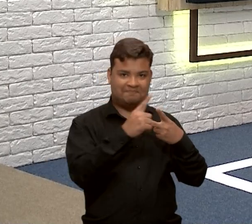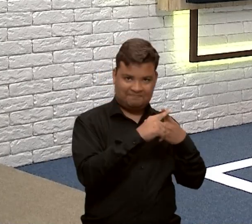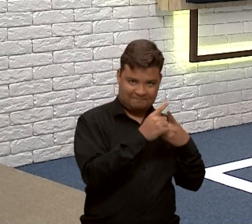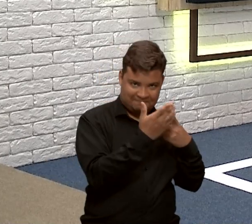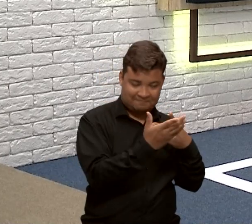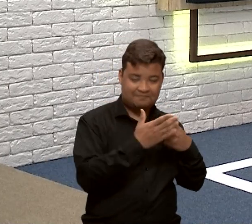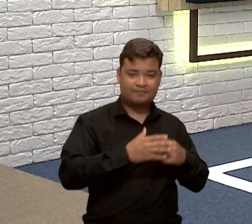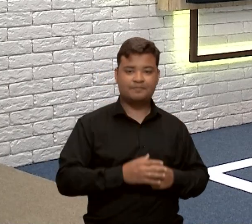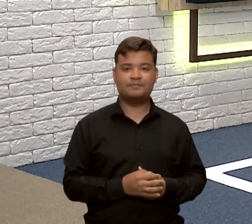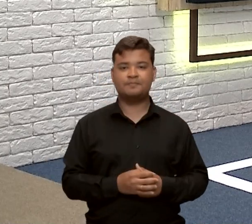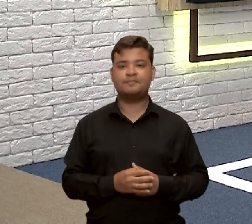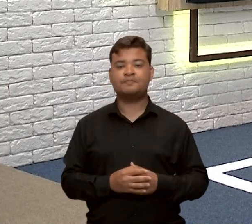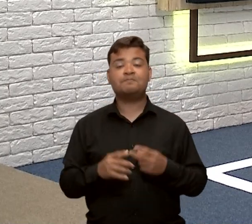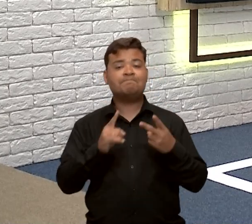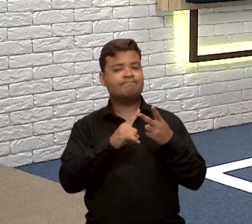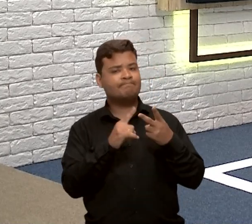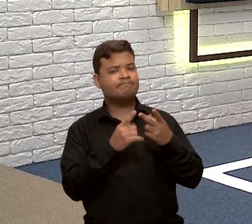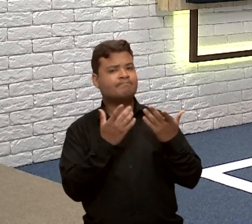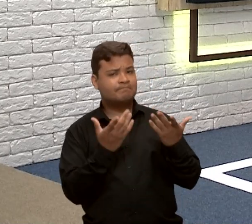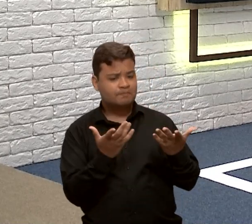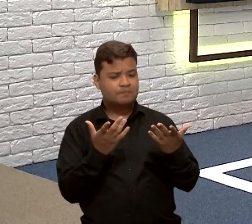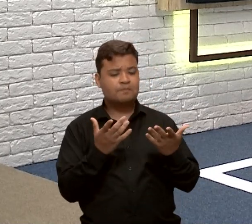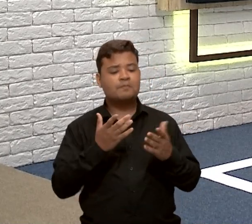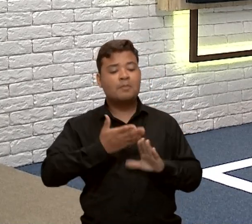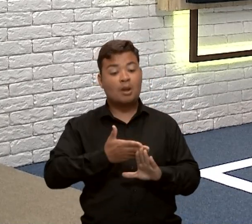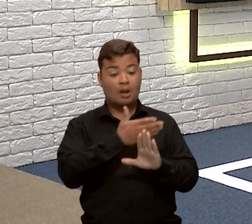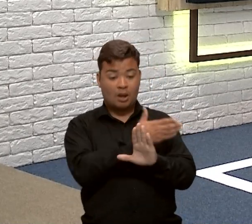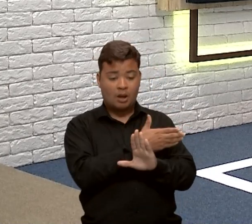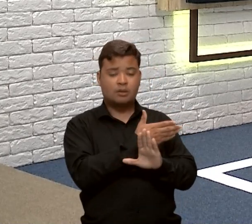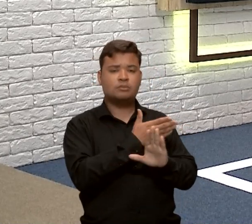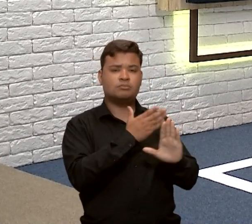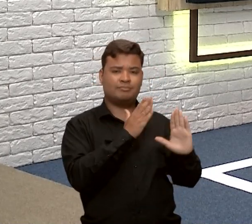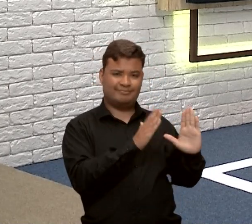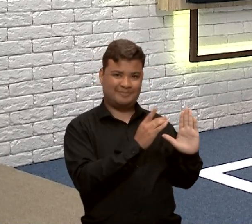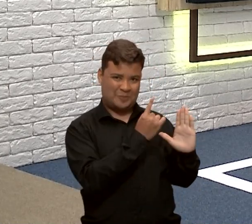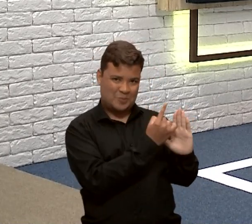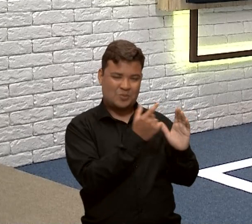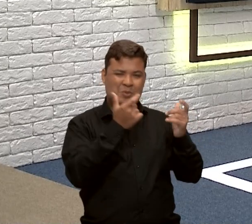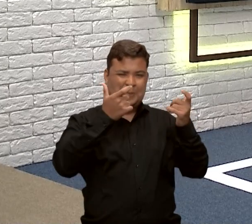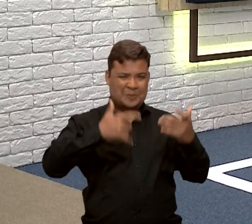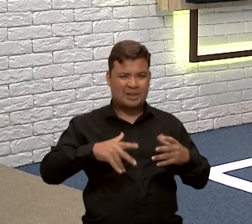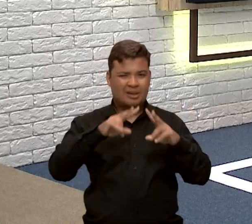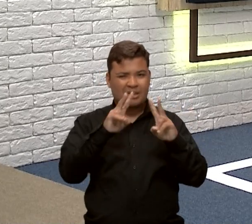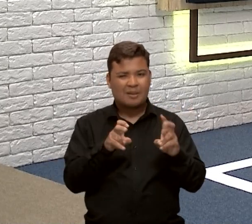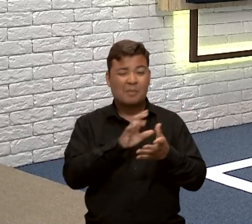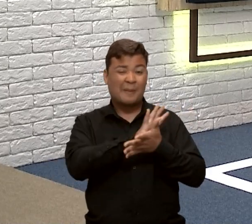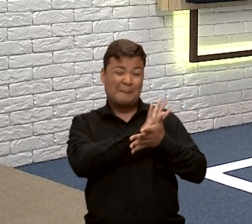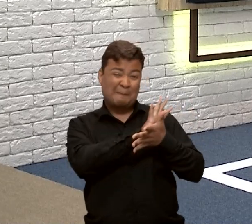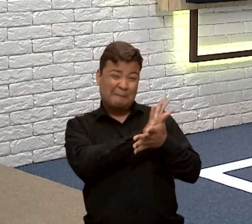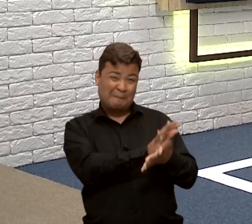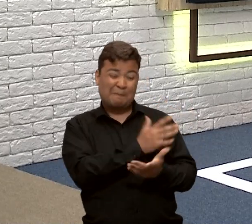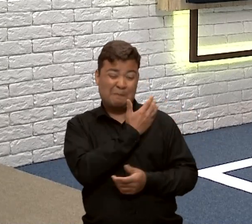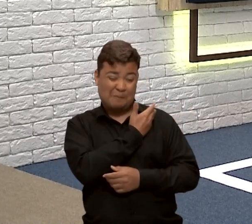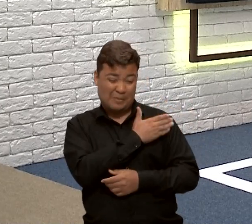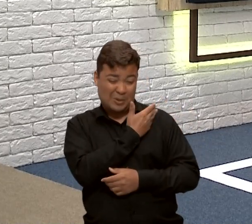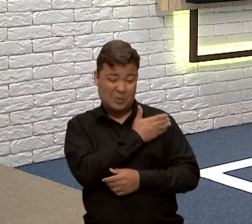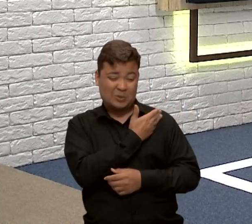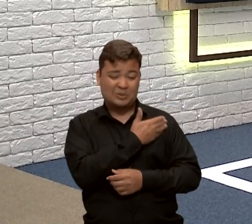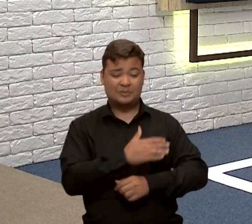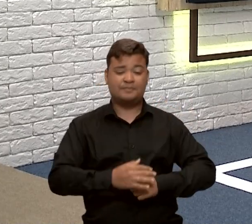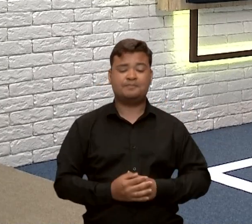Miriam, só para a gente falar um pouquinho mais sobre o que nós estávamos tratando no bloco passado, que é a questão do preconceito, né? Como